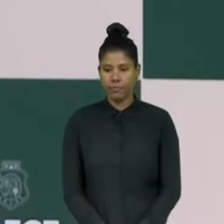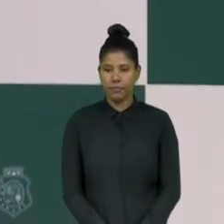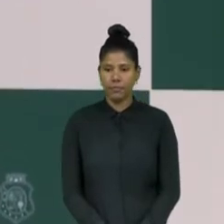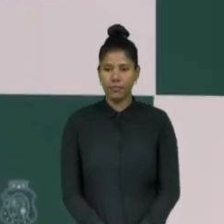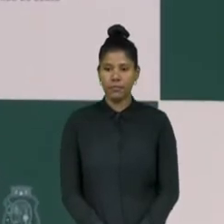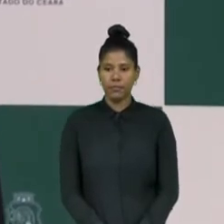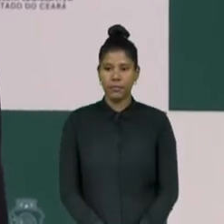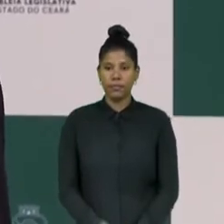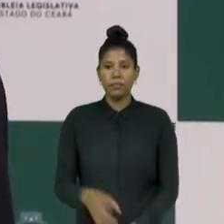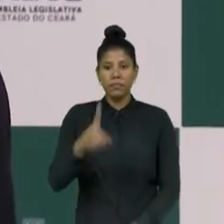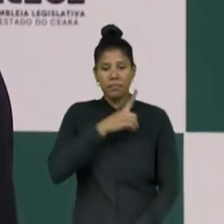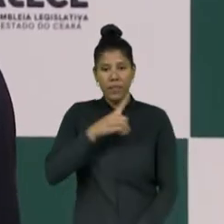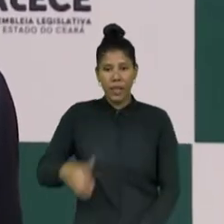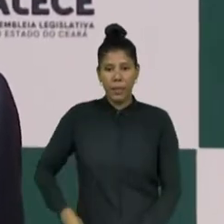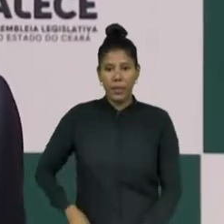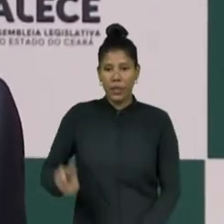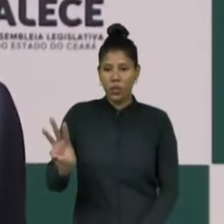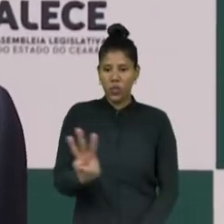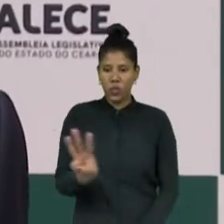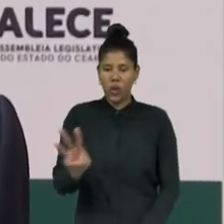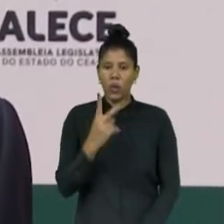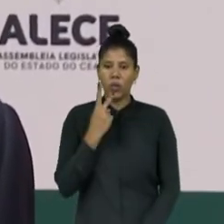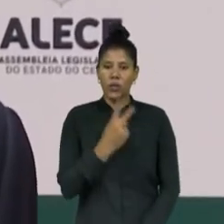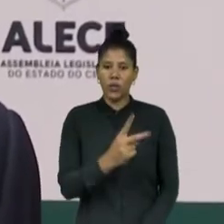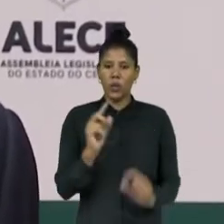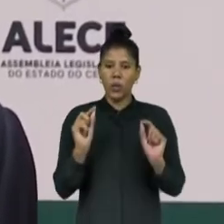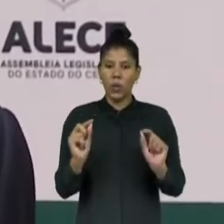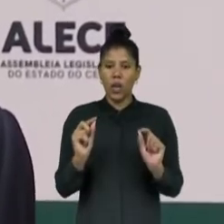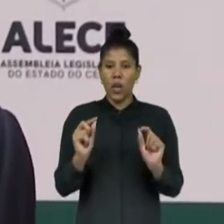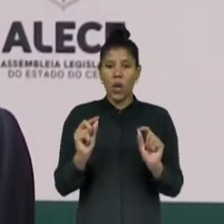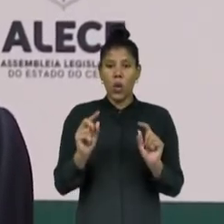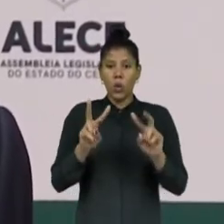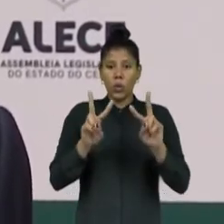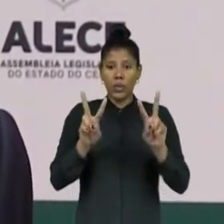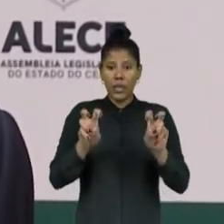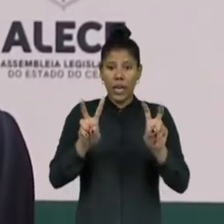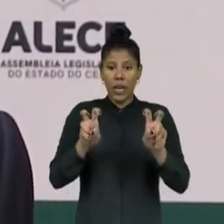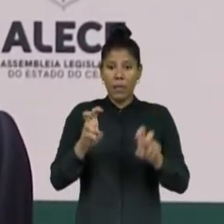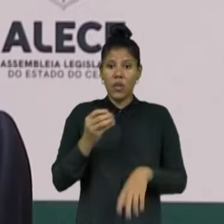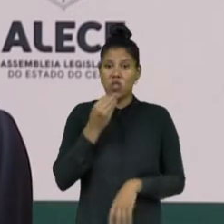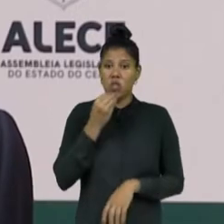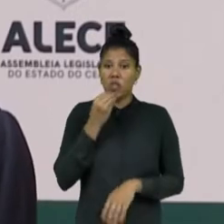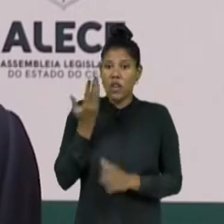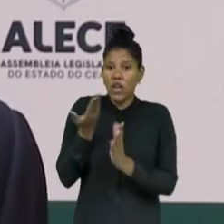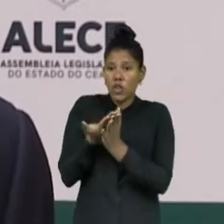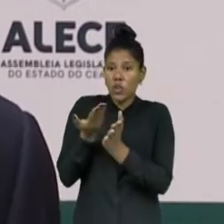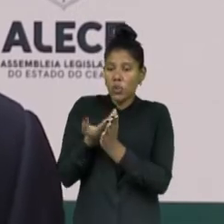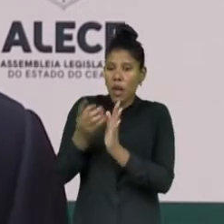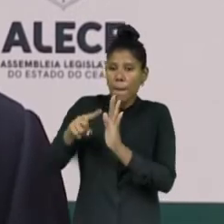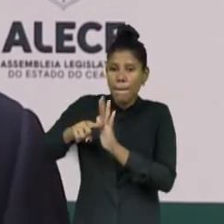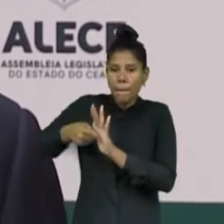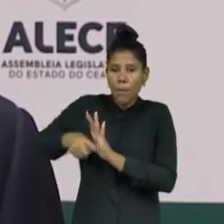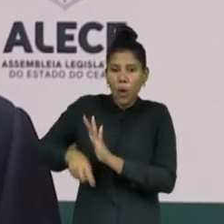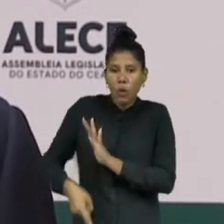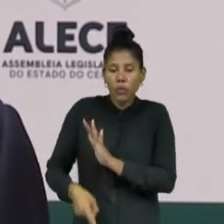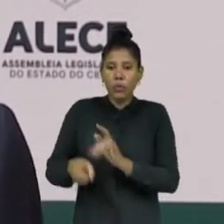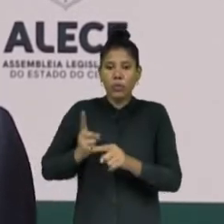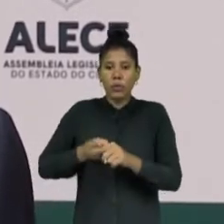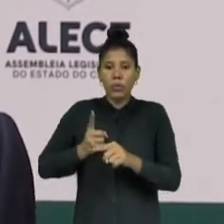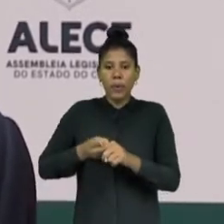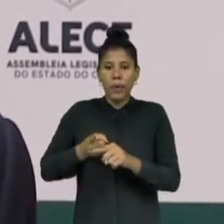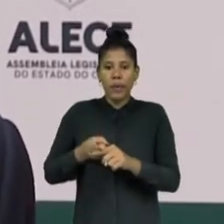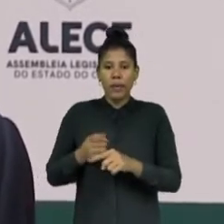deputado Walter Cavalcante afirma que o assunto deveria ter sido objeto de um estudo mais aprofundado, pois mexe com